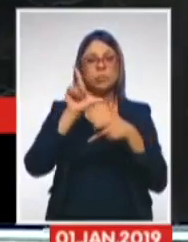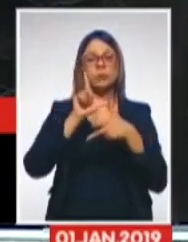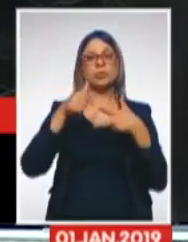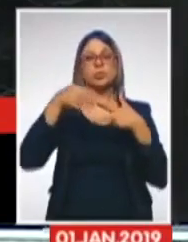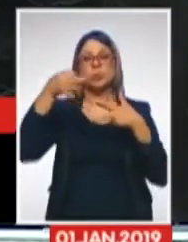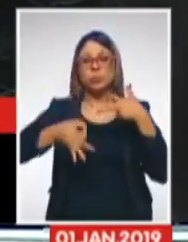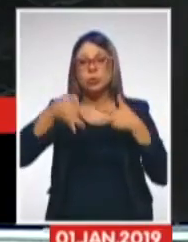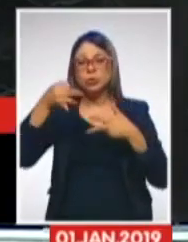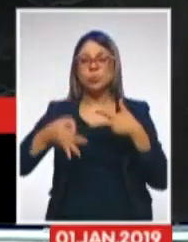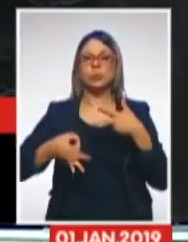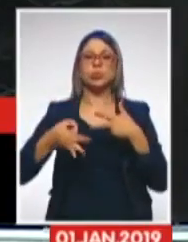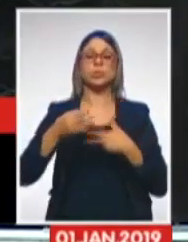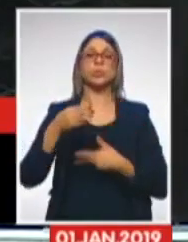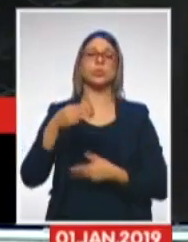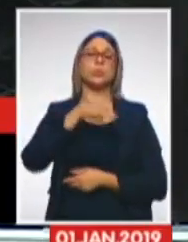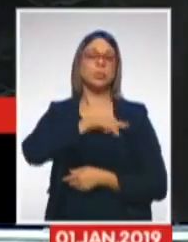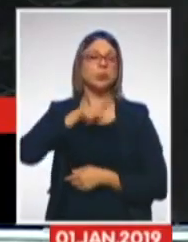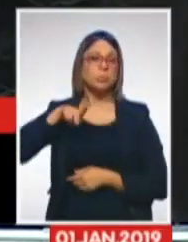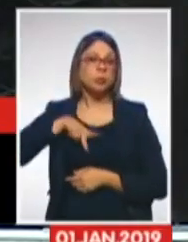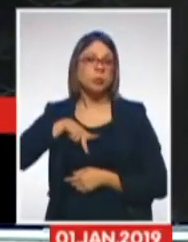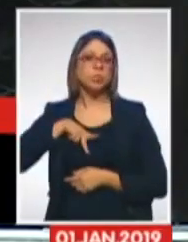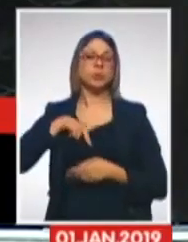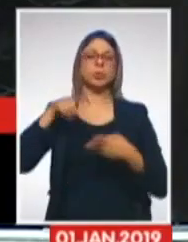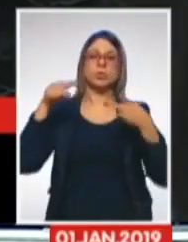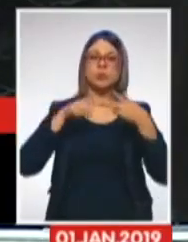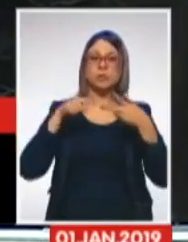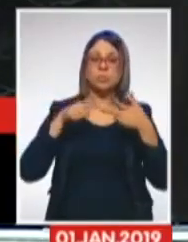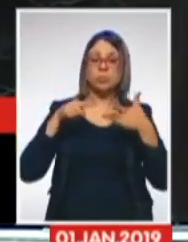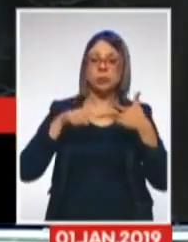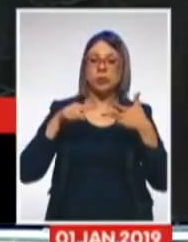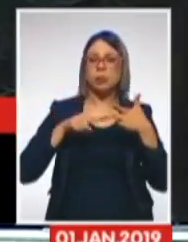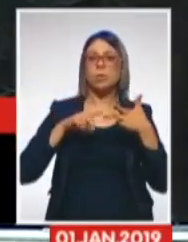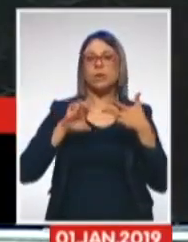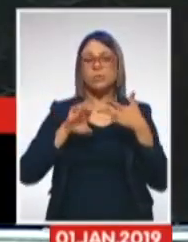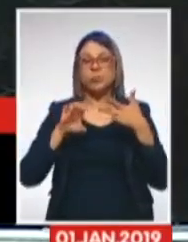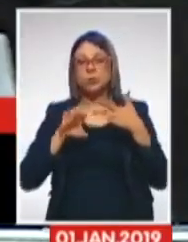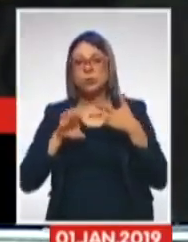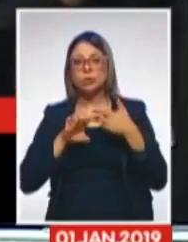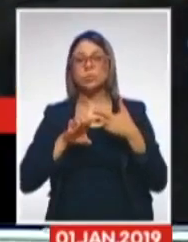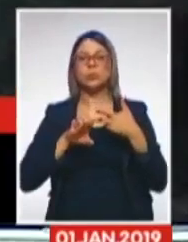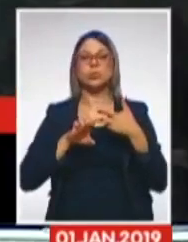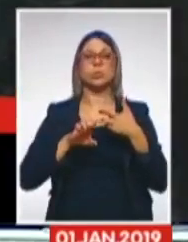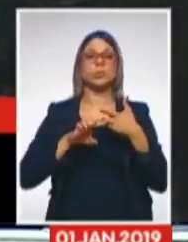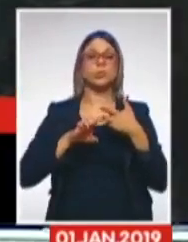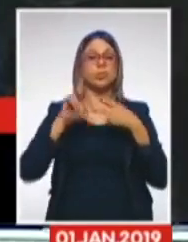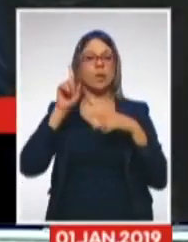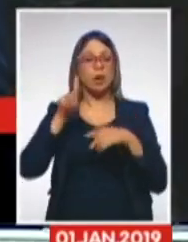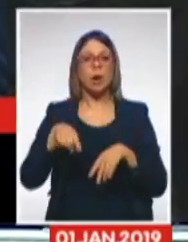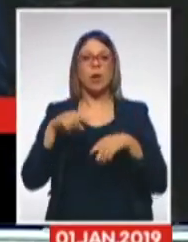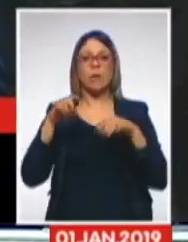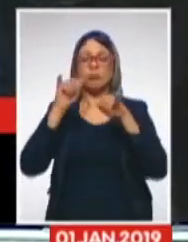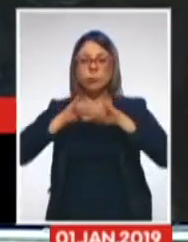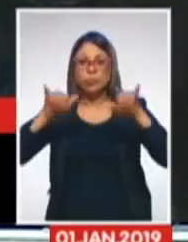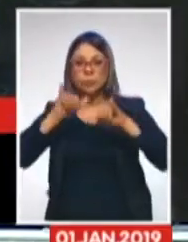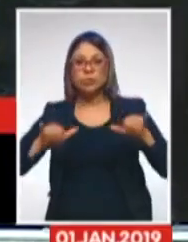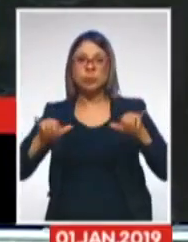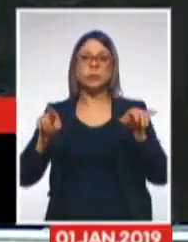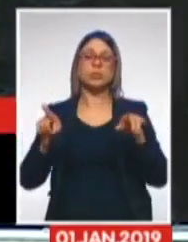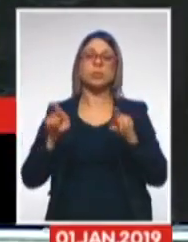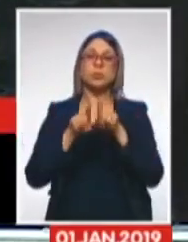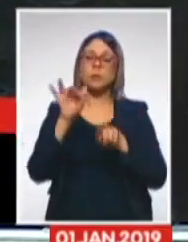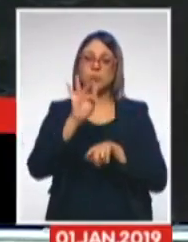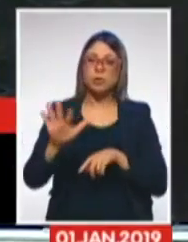judiciário, Ministério Público, Executivo, imprensa, federações e